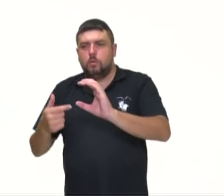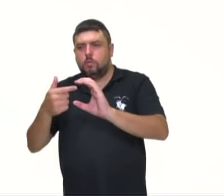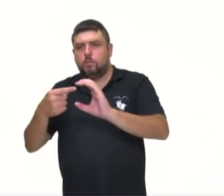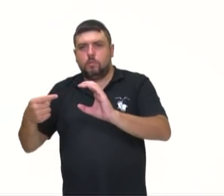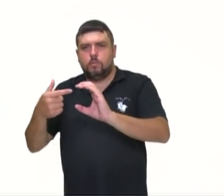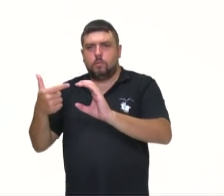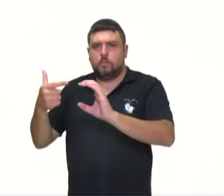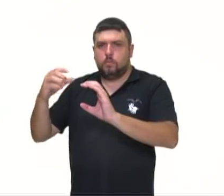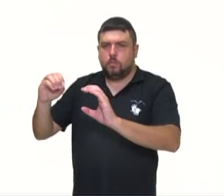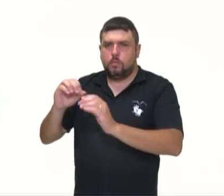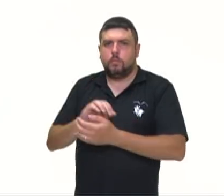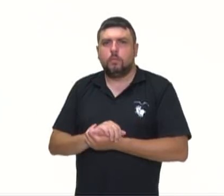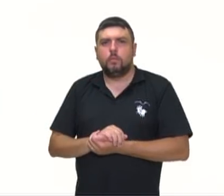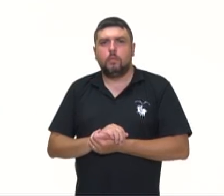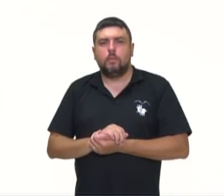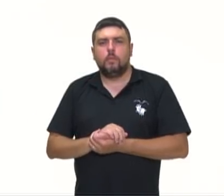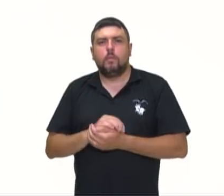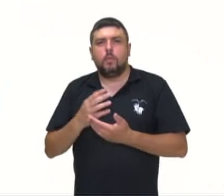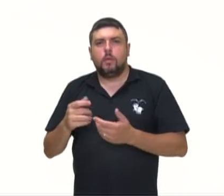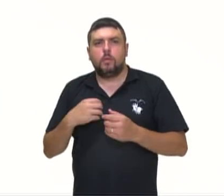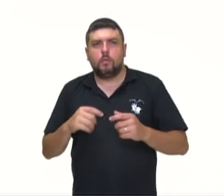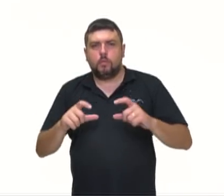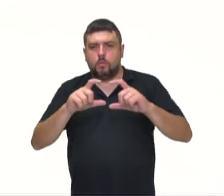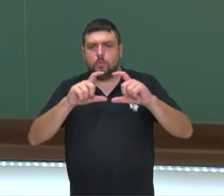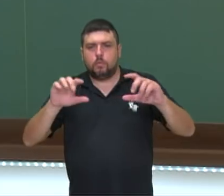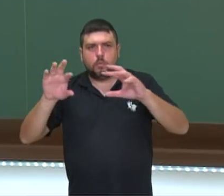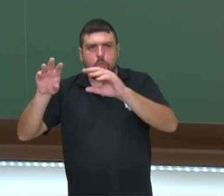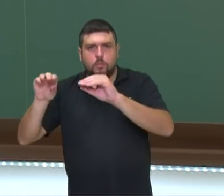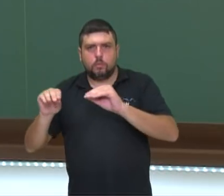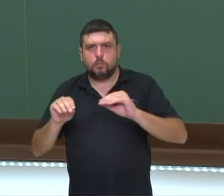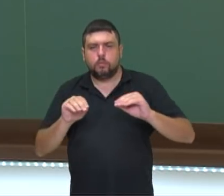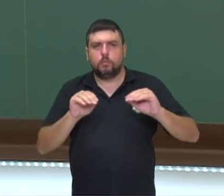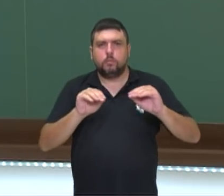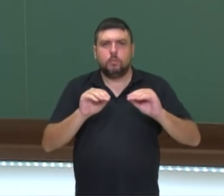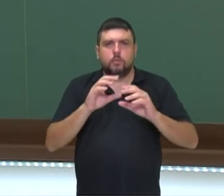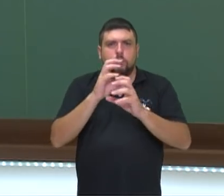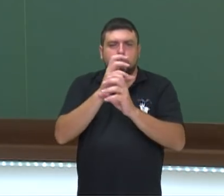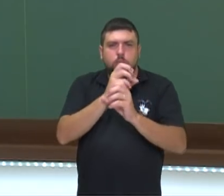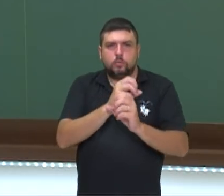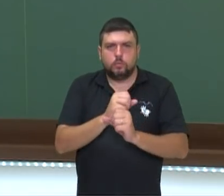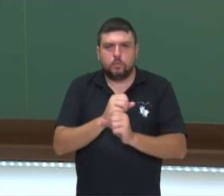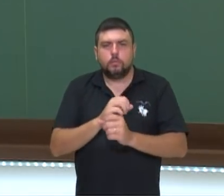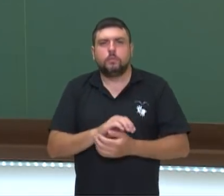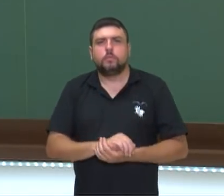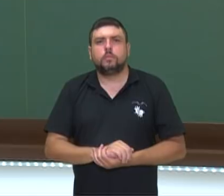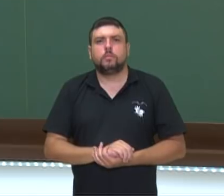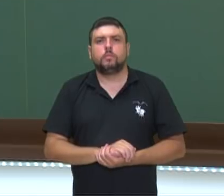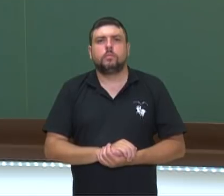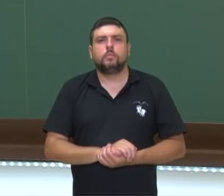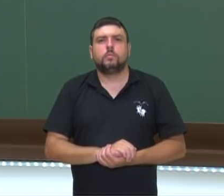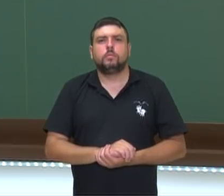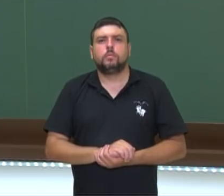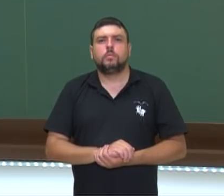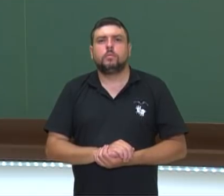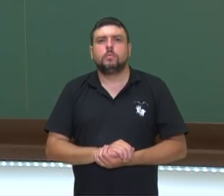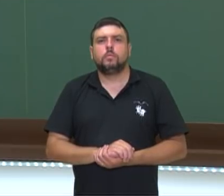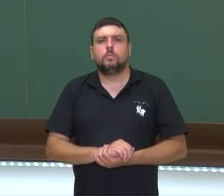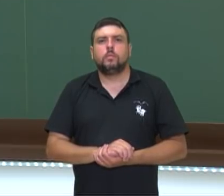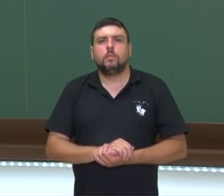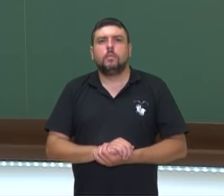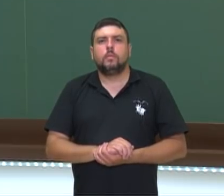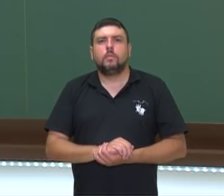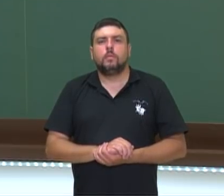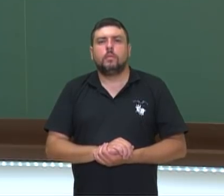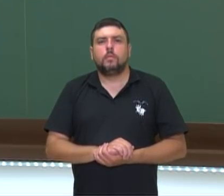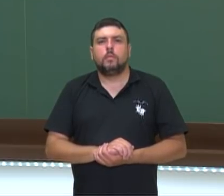aqui na nossa fórmula, aqui, primeiro calculando o discriminante, o B, o valor de A 1 e o valor de C 20,